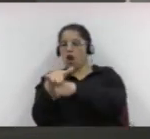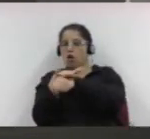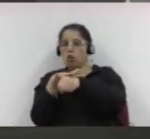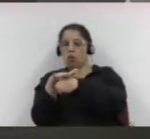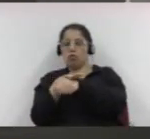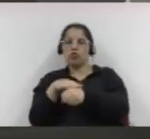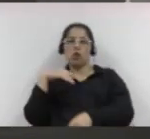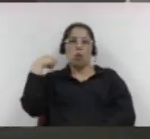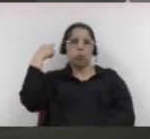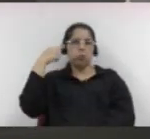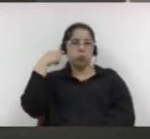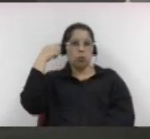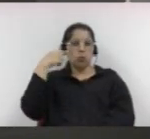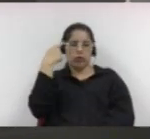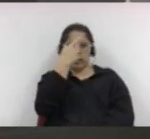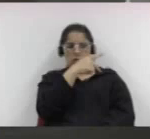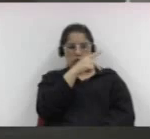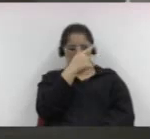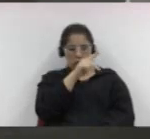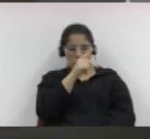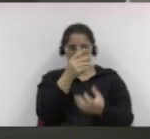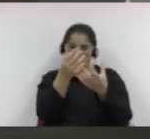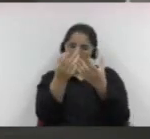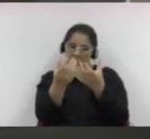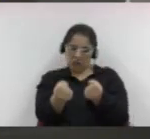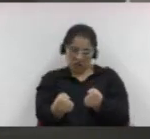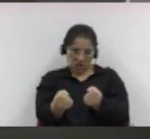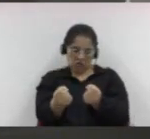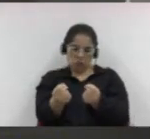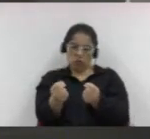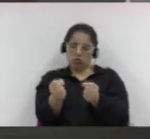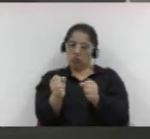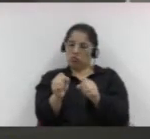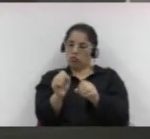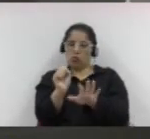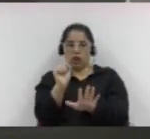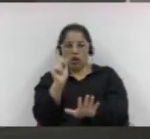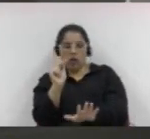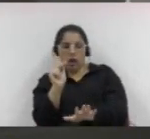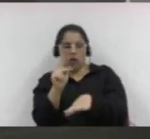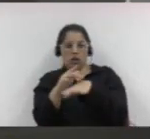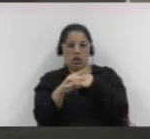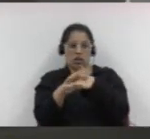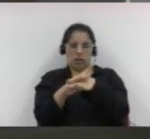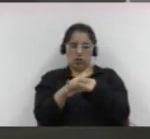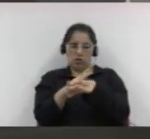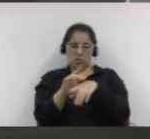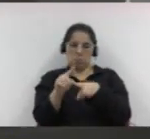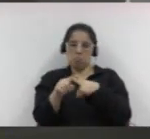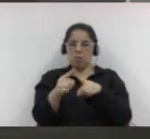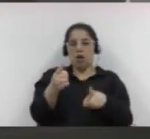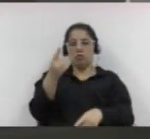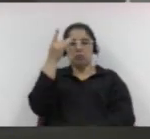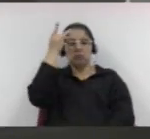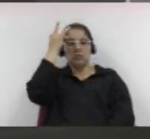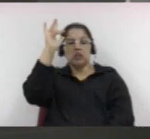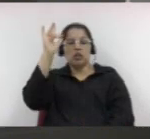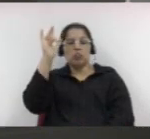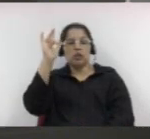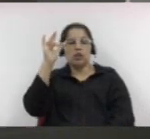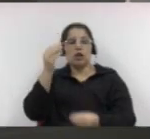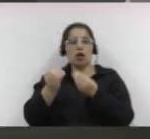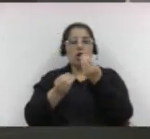sua representante, aceitamos que ele não tinha condição e que mais nenhum momento nós sabíamos do teor desse atestado do